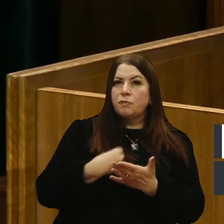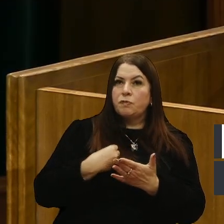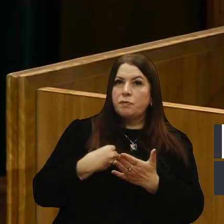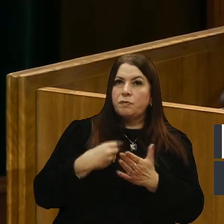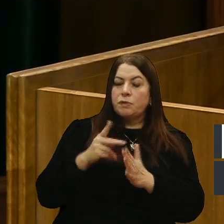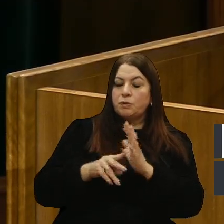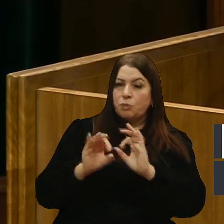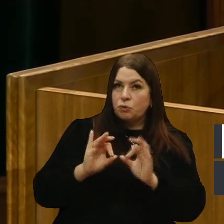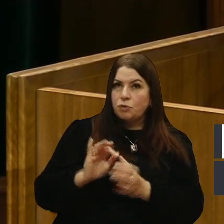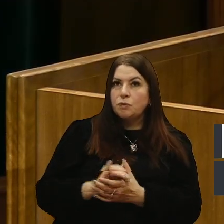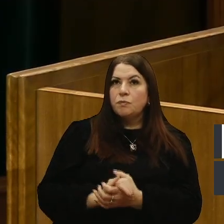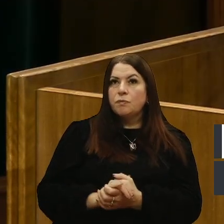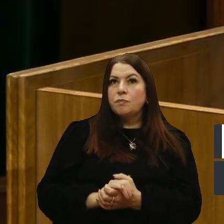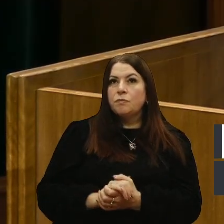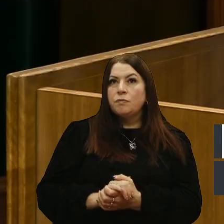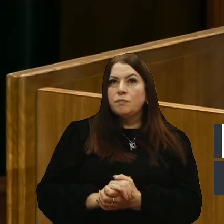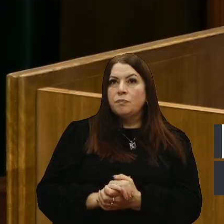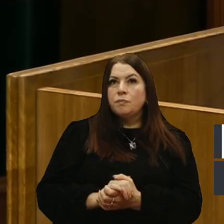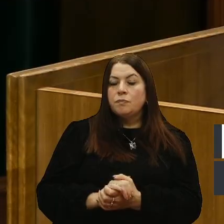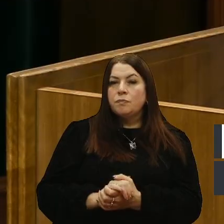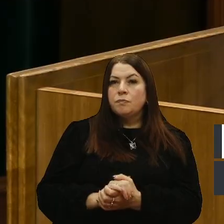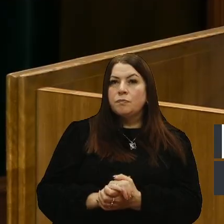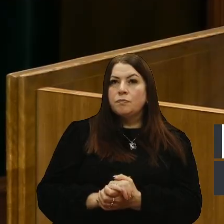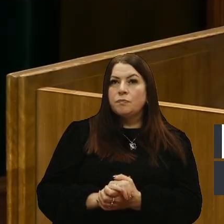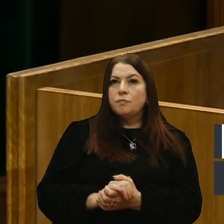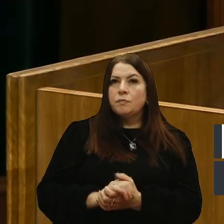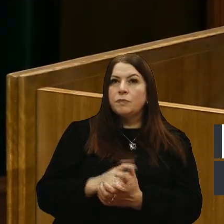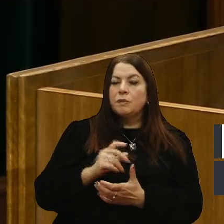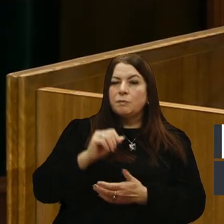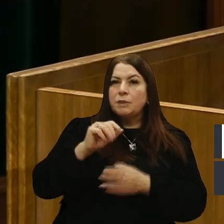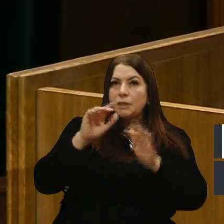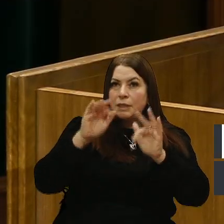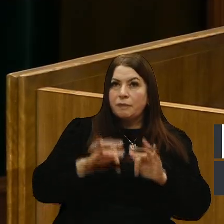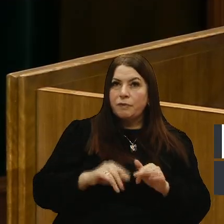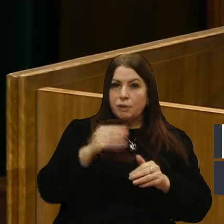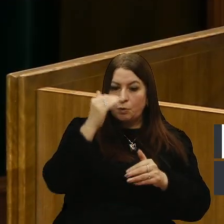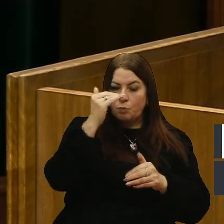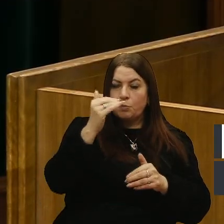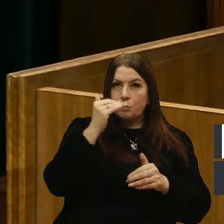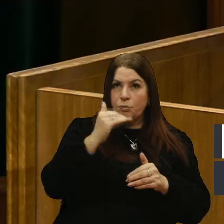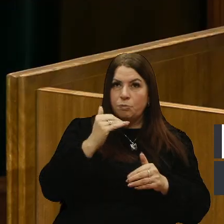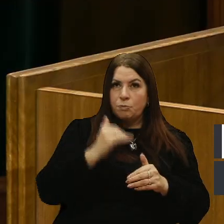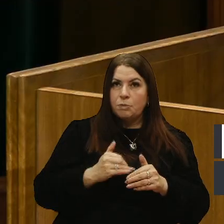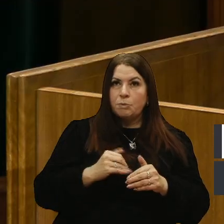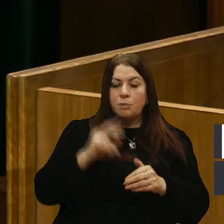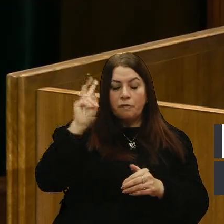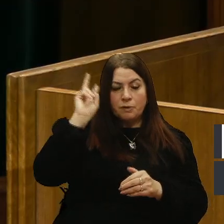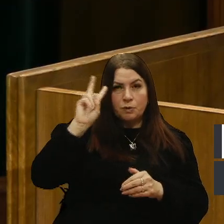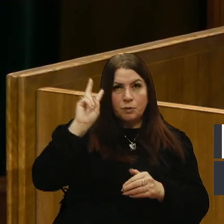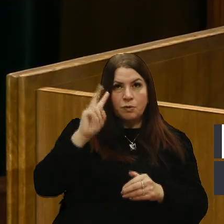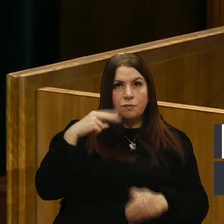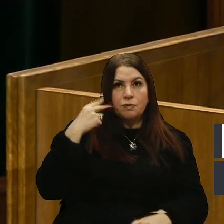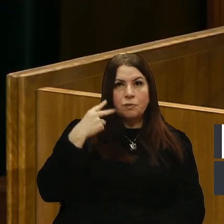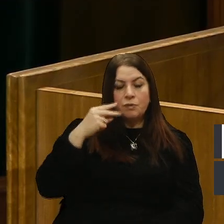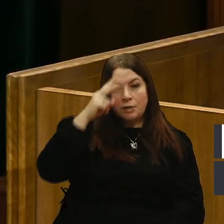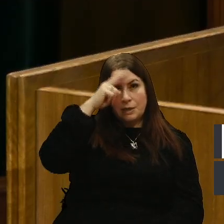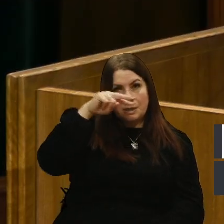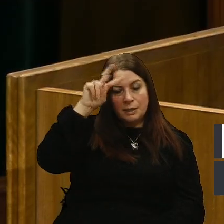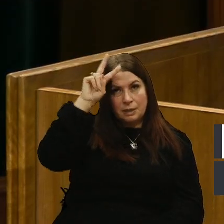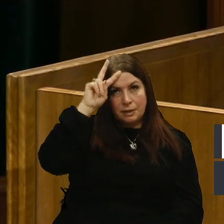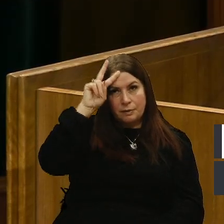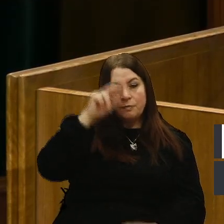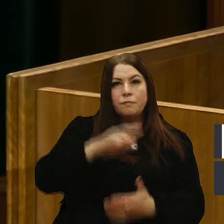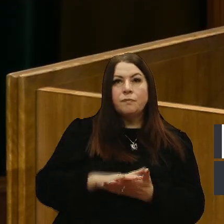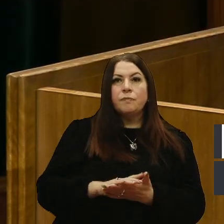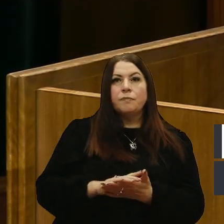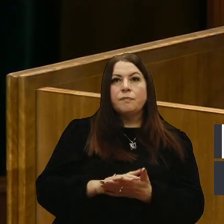projeto. Fiz questão de escrever um por um aqui, para ficar no histórico, o vereador Edson da Rosa,